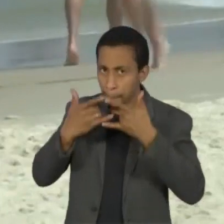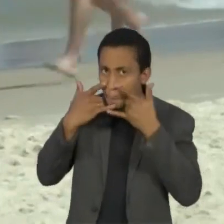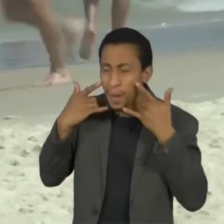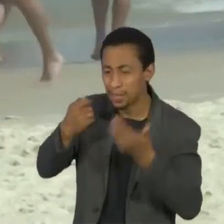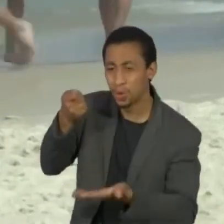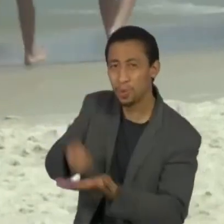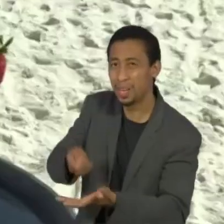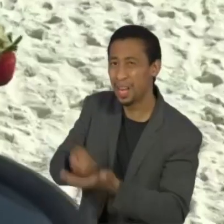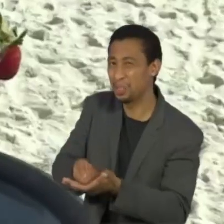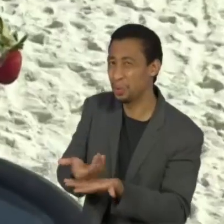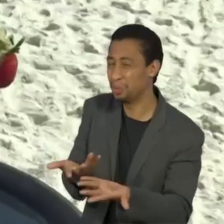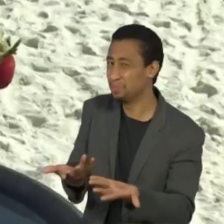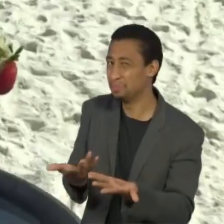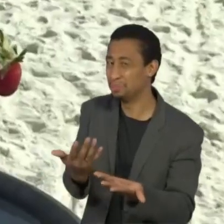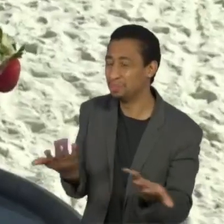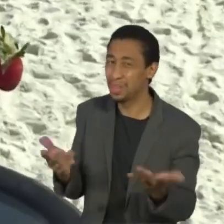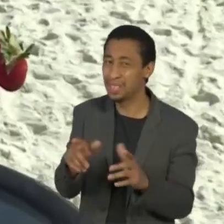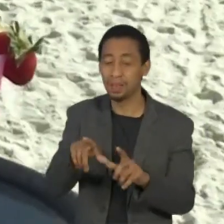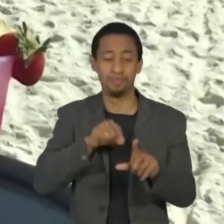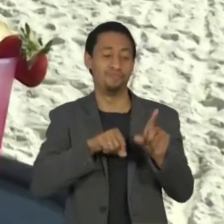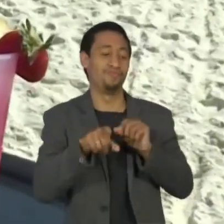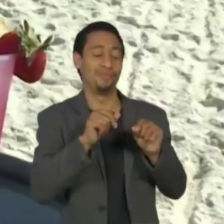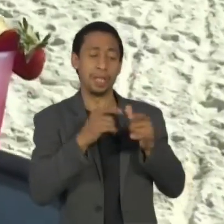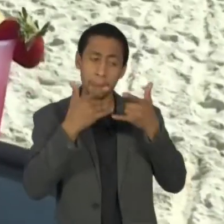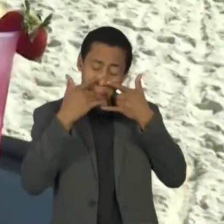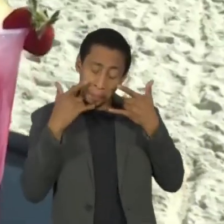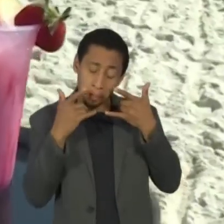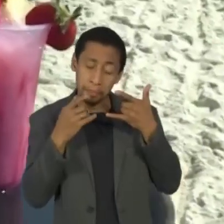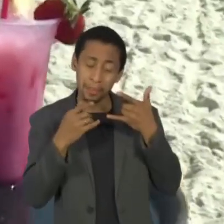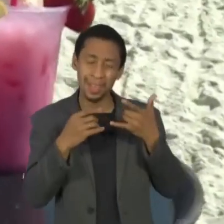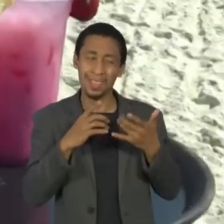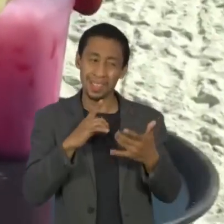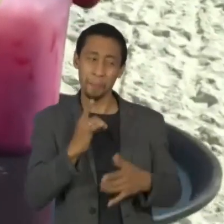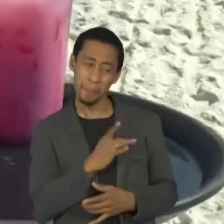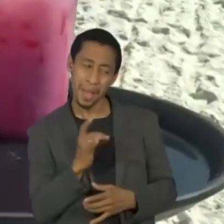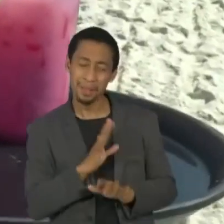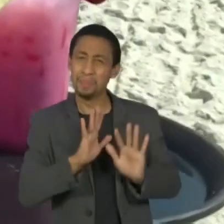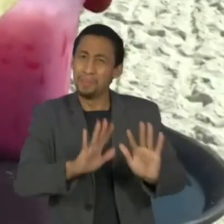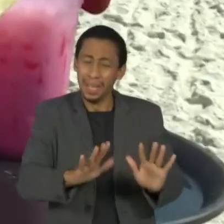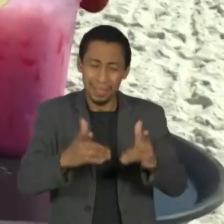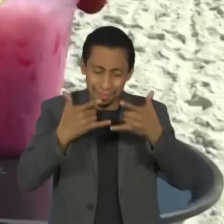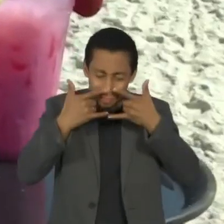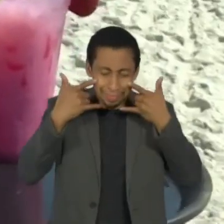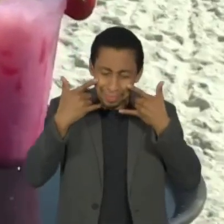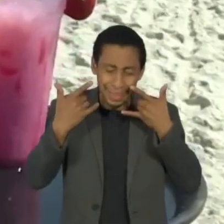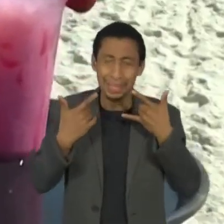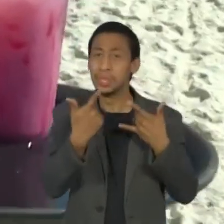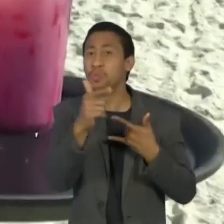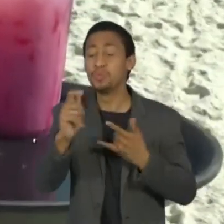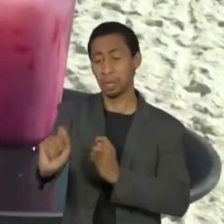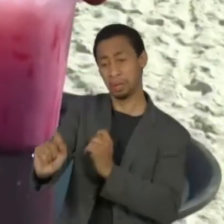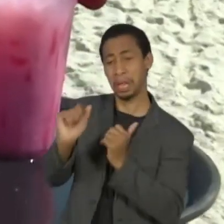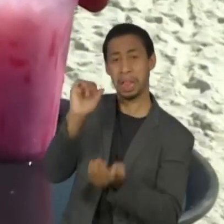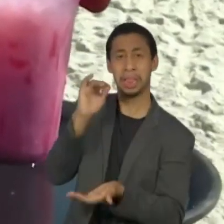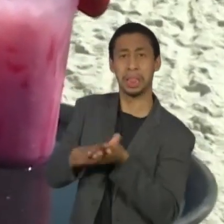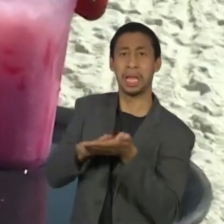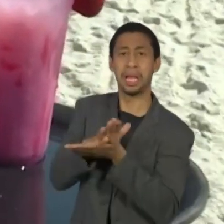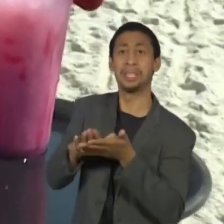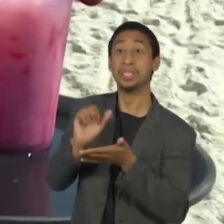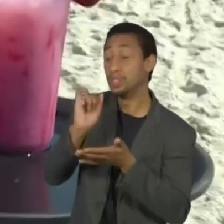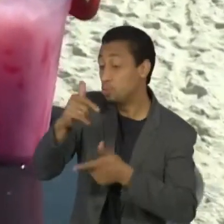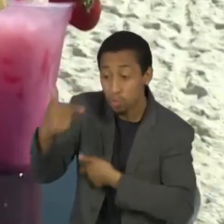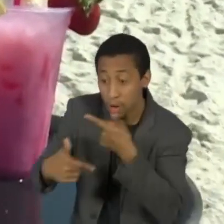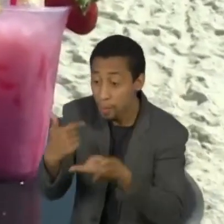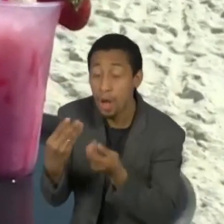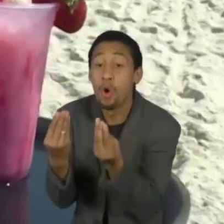transformou em opcional. É medo até a gente tem, mas infelizmente, com toda a verdade, eu não consegui receber dinheiro do governo, então se eu não trabalhar, eu não